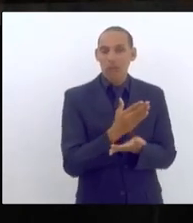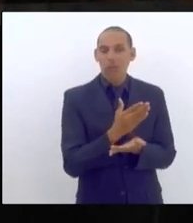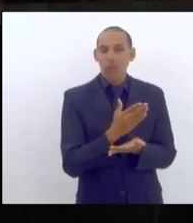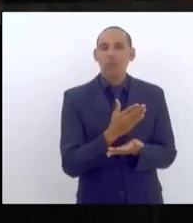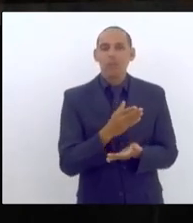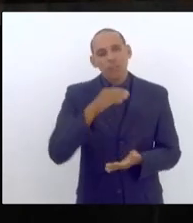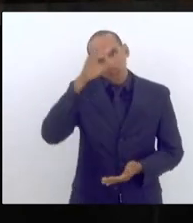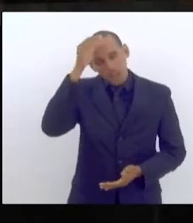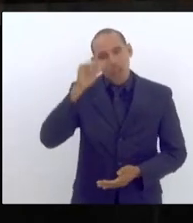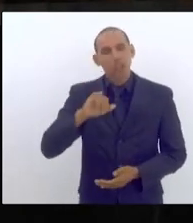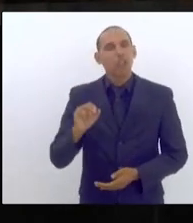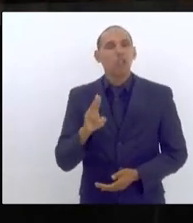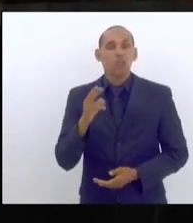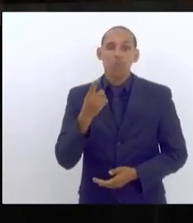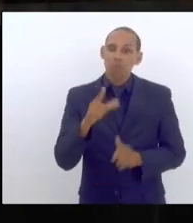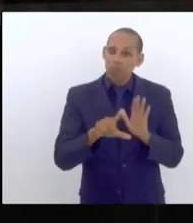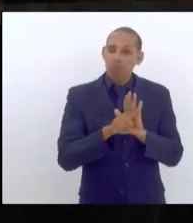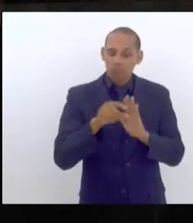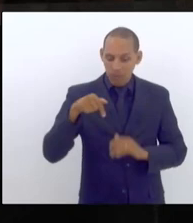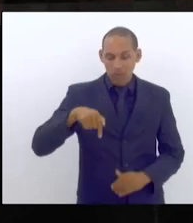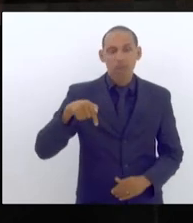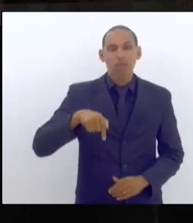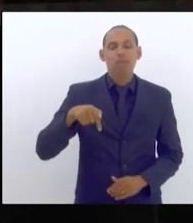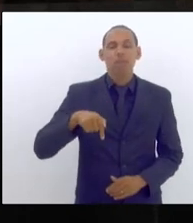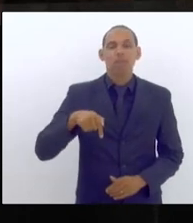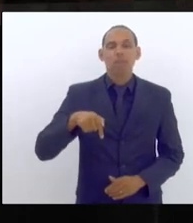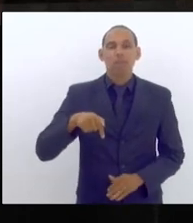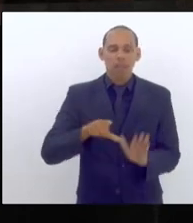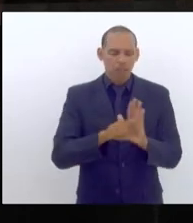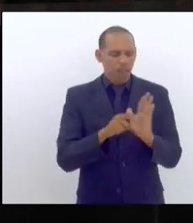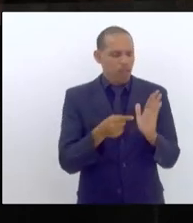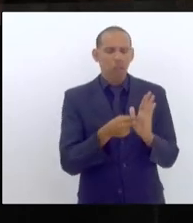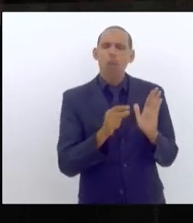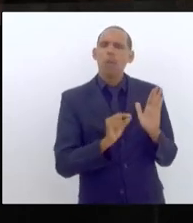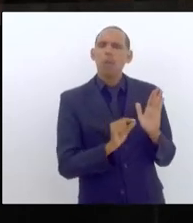Tia Junpa, uma lei aqui que era